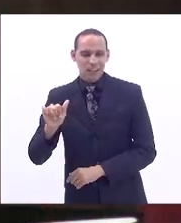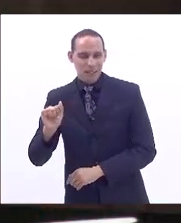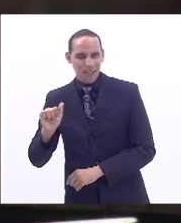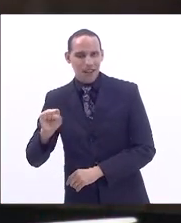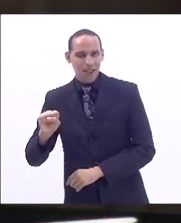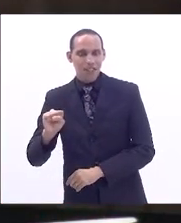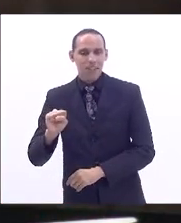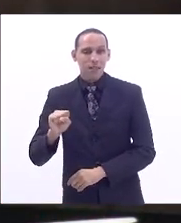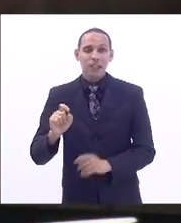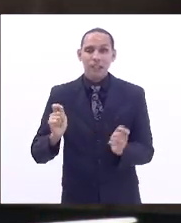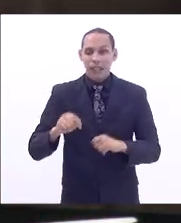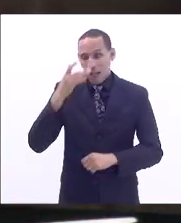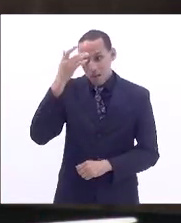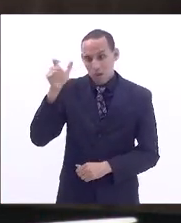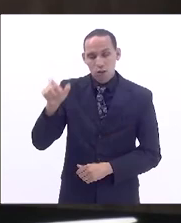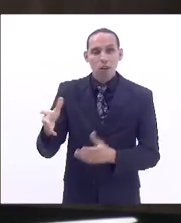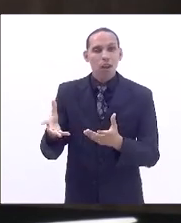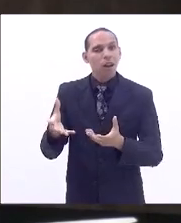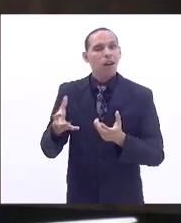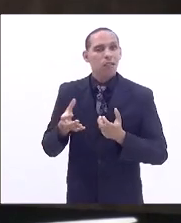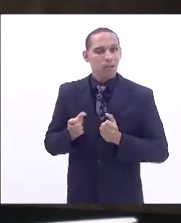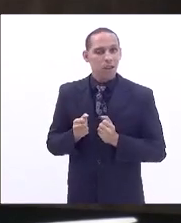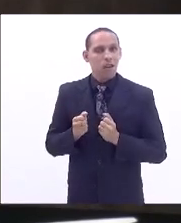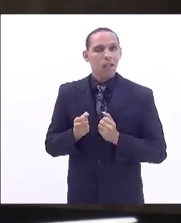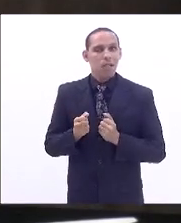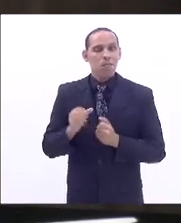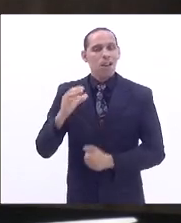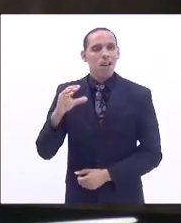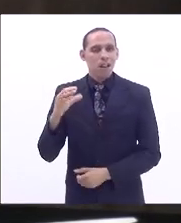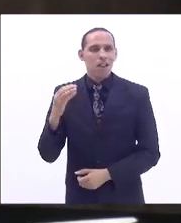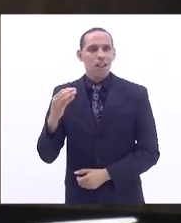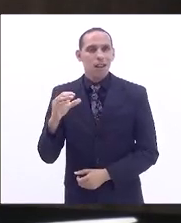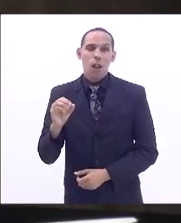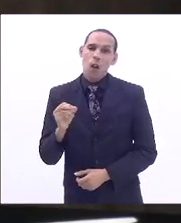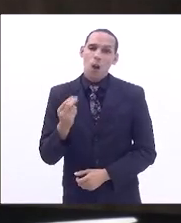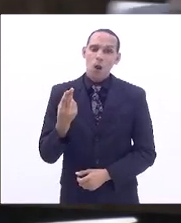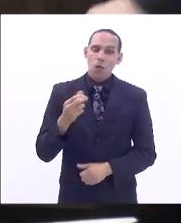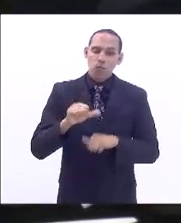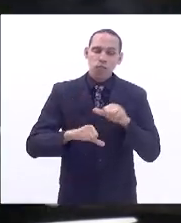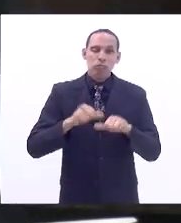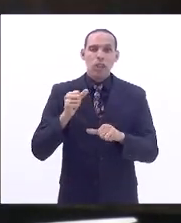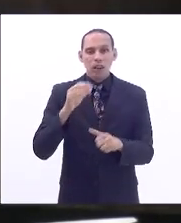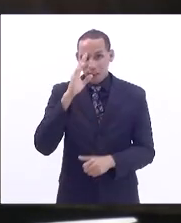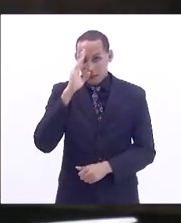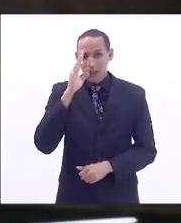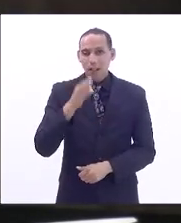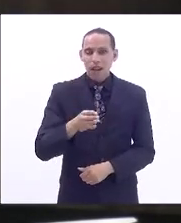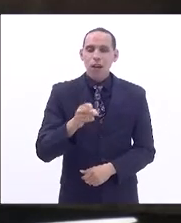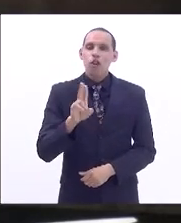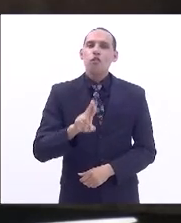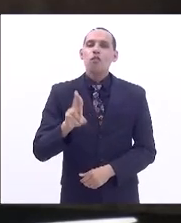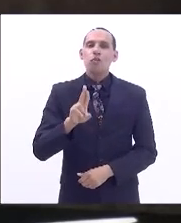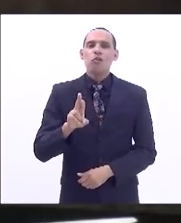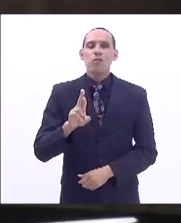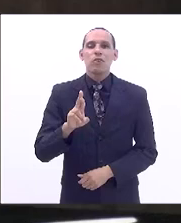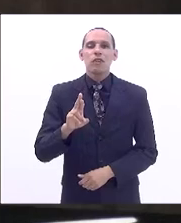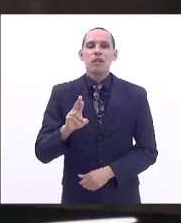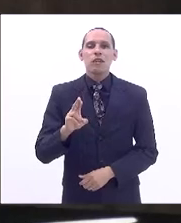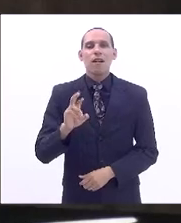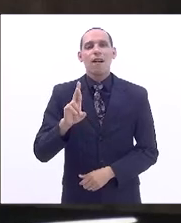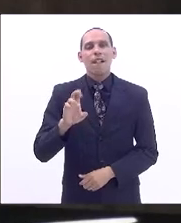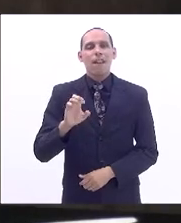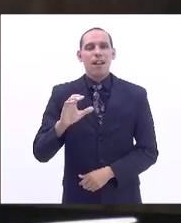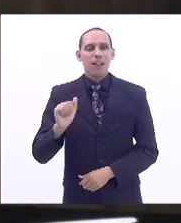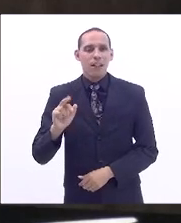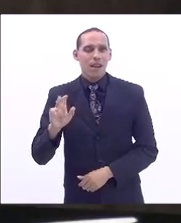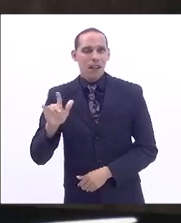poderá receber esse crédito referente ao valor do gás ou trocar eu vi a recarga de cartão de